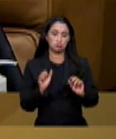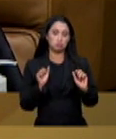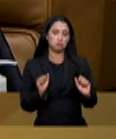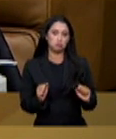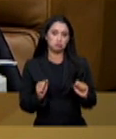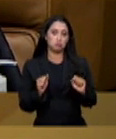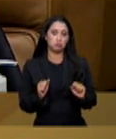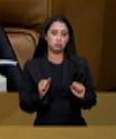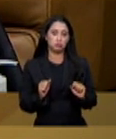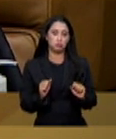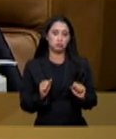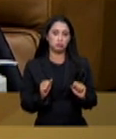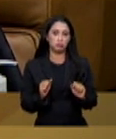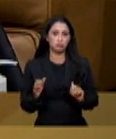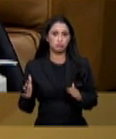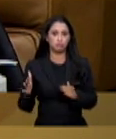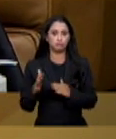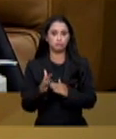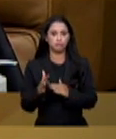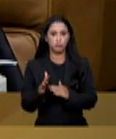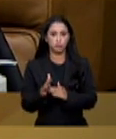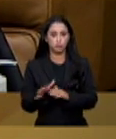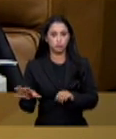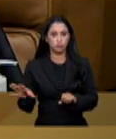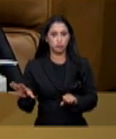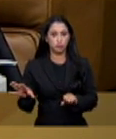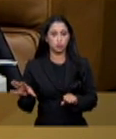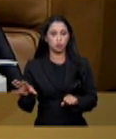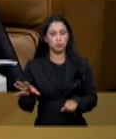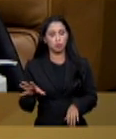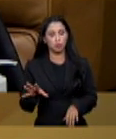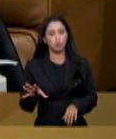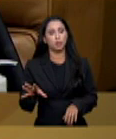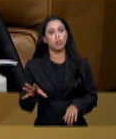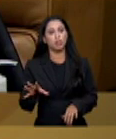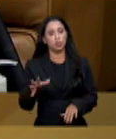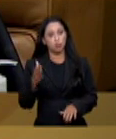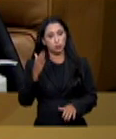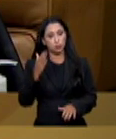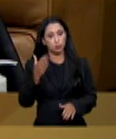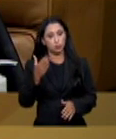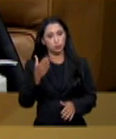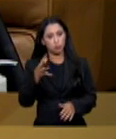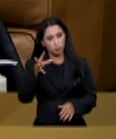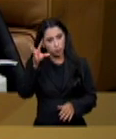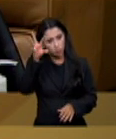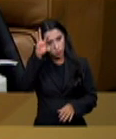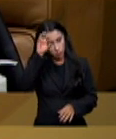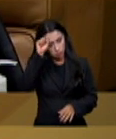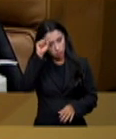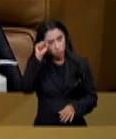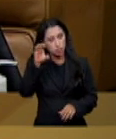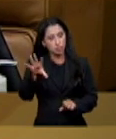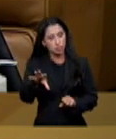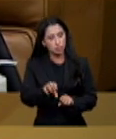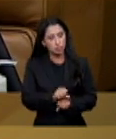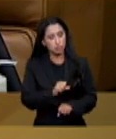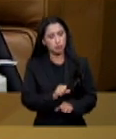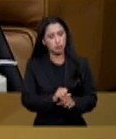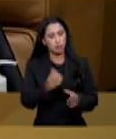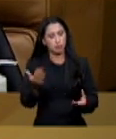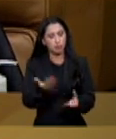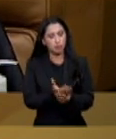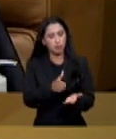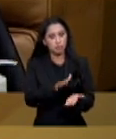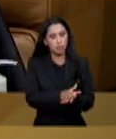eventualmente fosse obstáculo ao conhecimento da ação, o eminente ministro relator circunscreveu